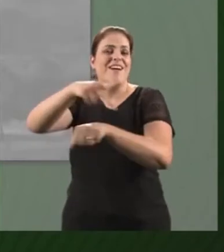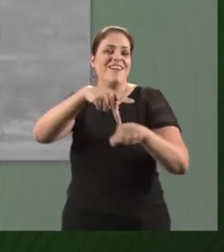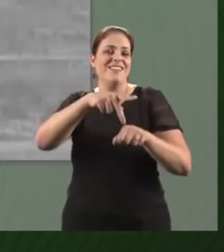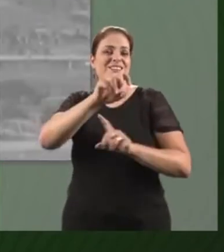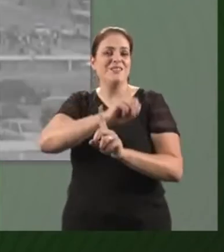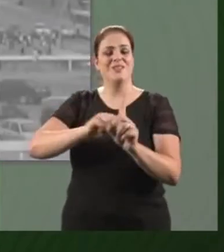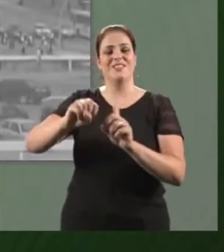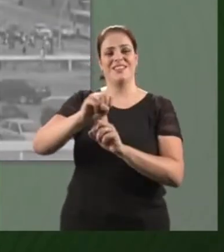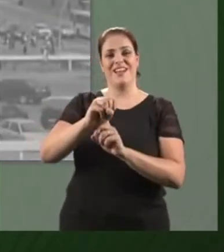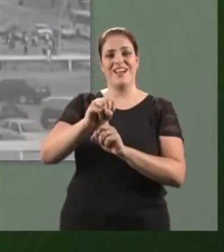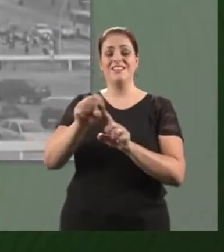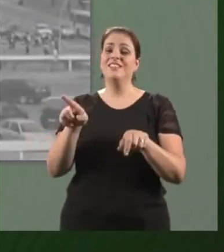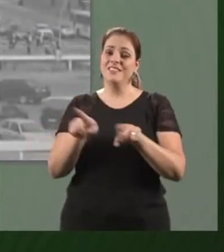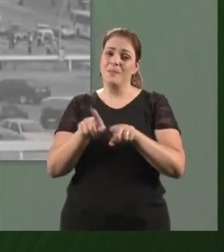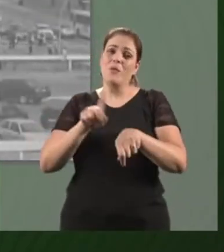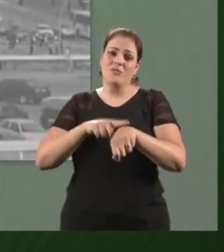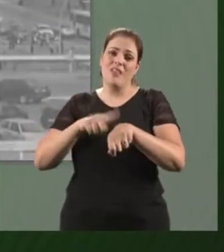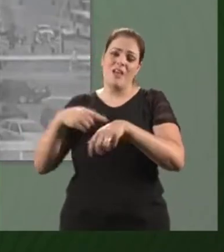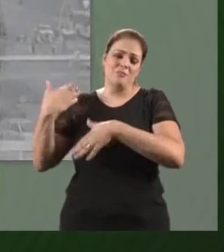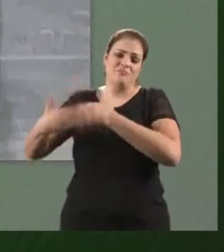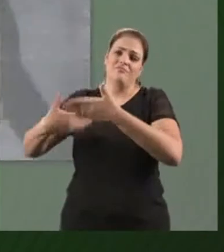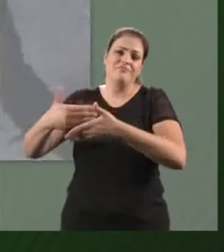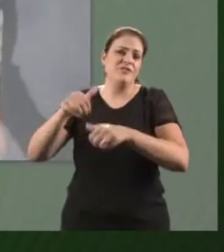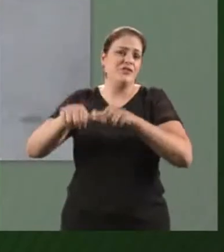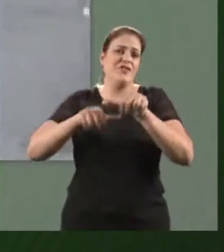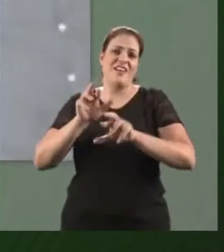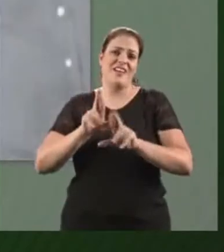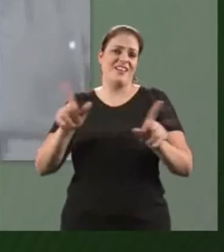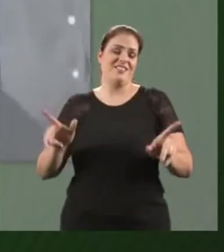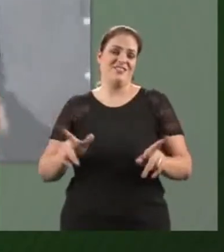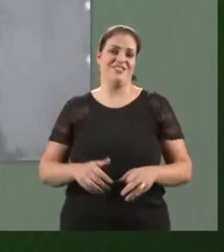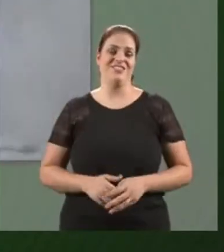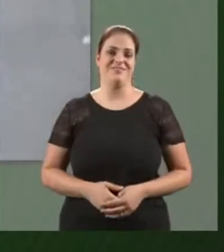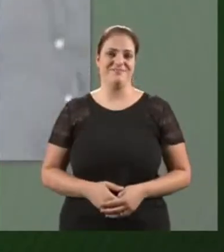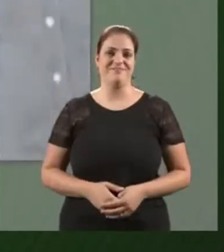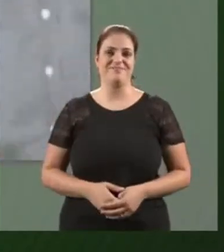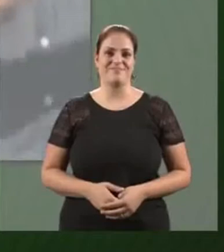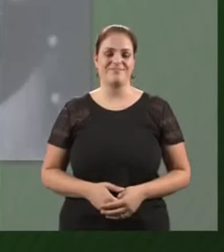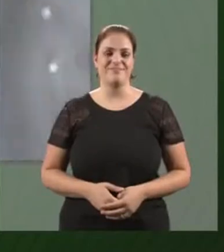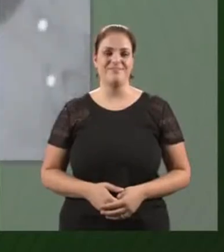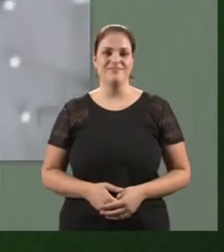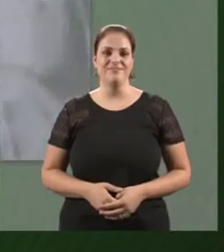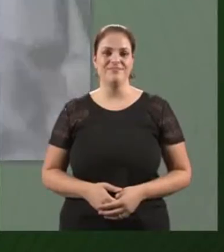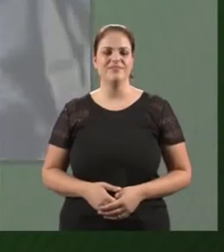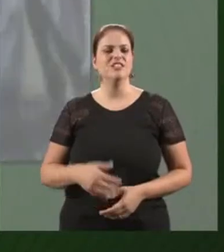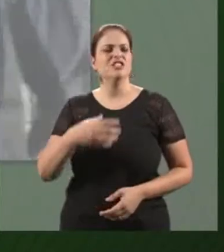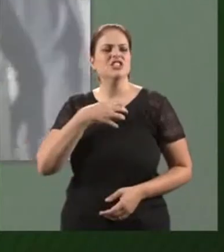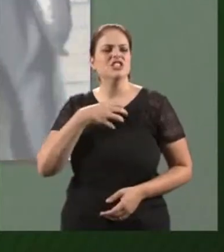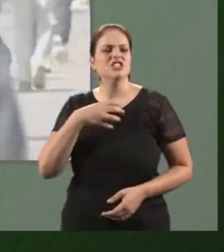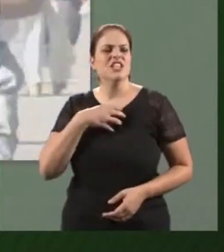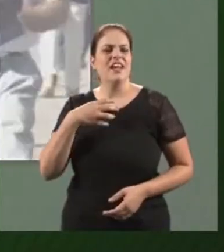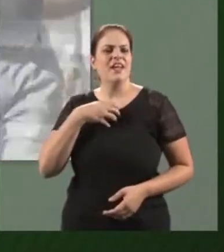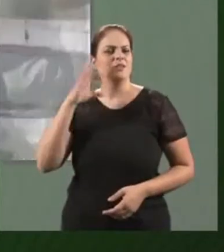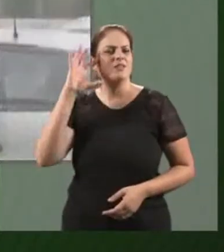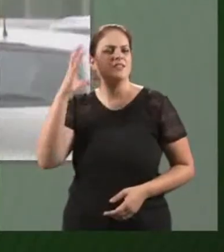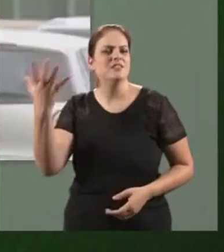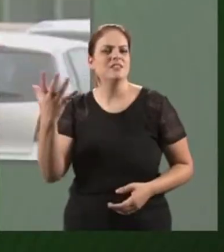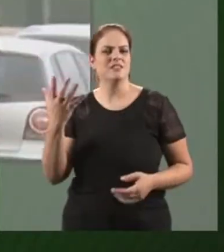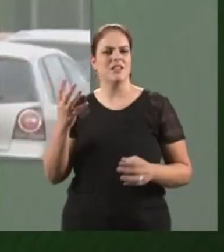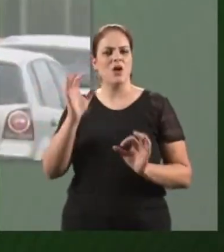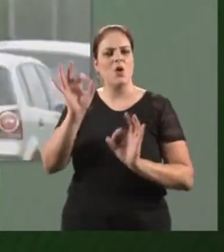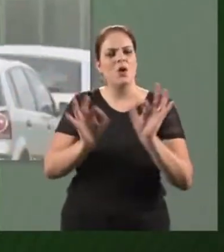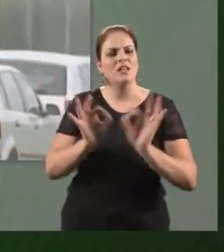também mudam com o passar do tempo. O conjunto dessas respostas, ou seja, o modo como uma sociedade se